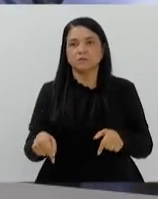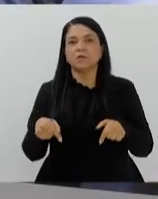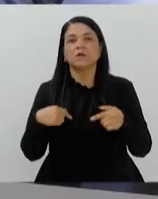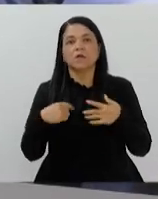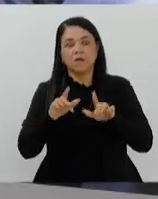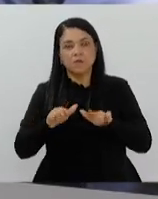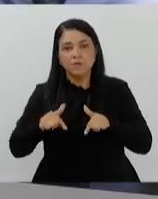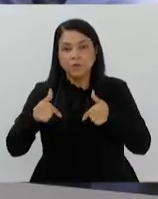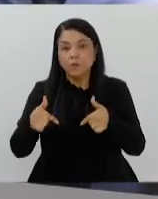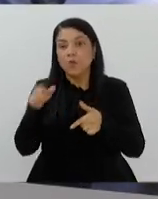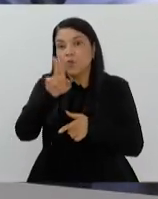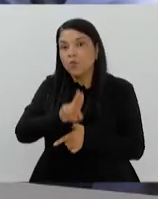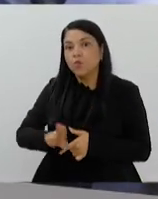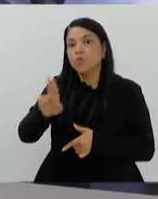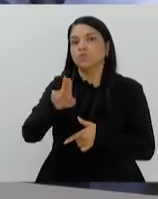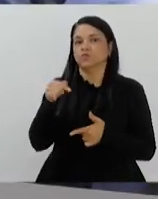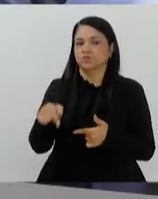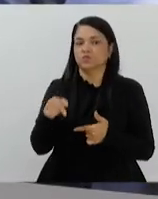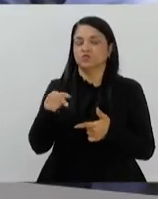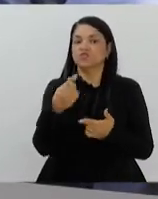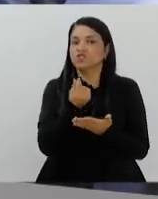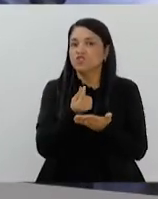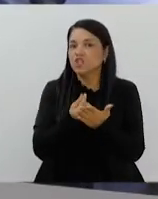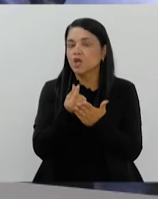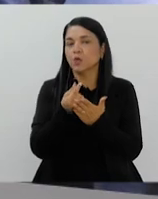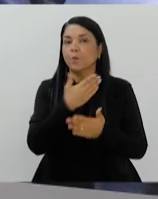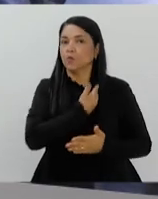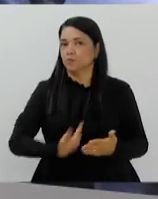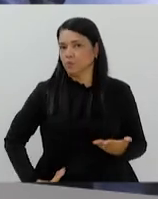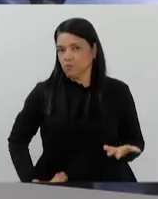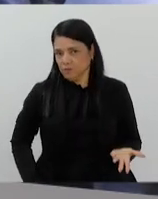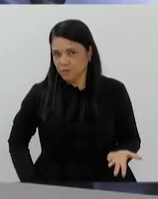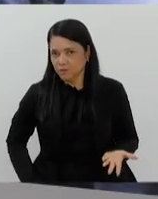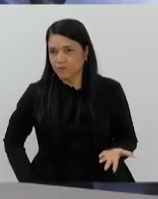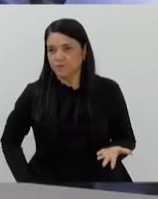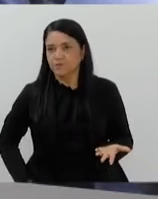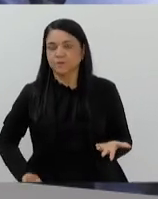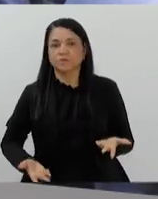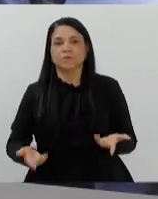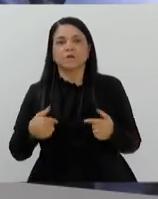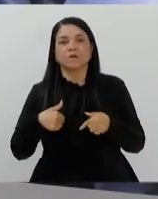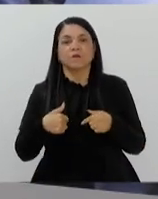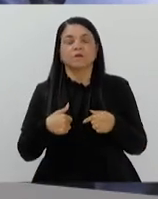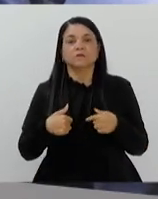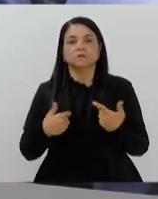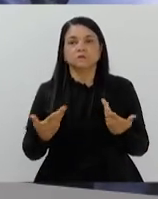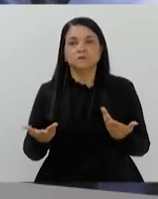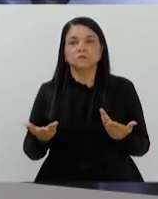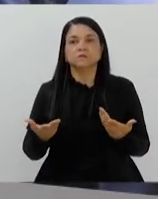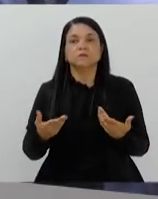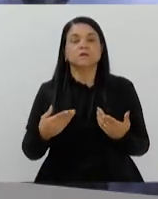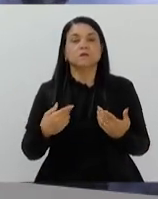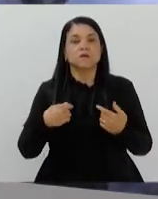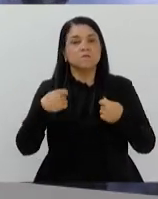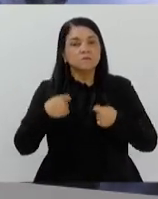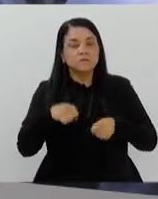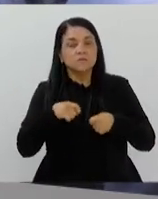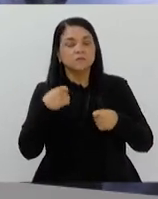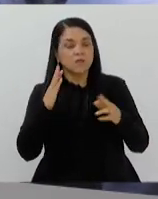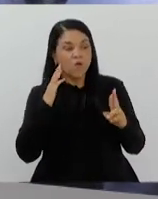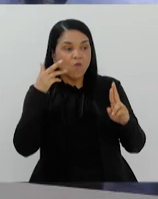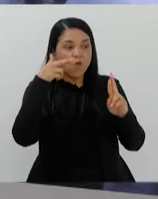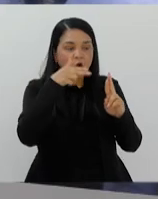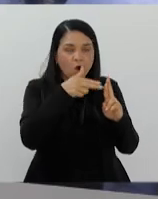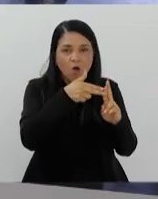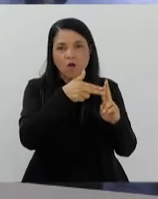a utilização do dinheiro público que precisa ser feita de maneira ali eh com toda lisura possível né então eu acho que essa tem que ser a intenção tem que ser